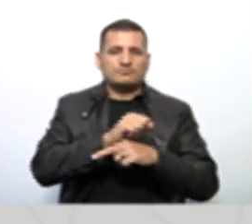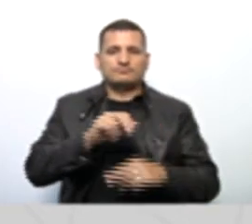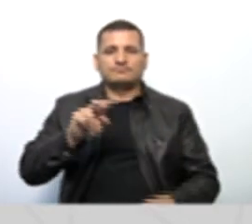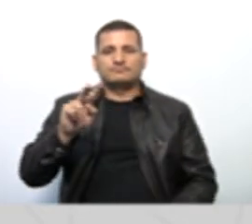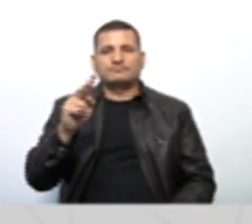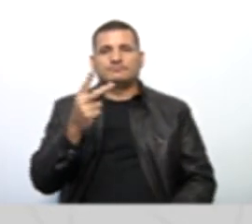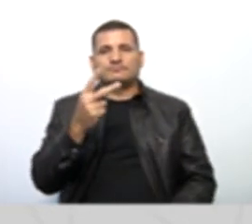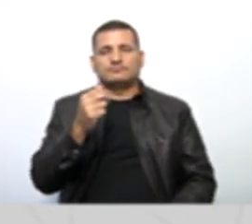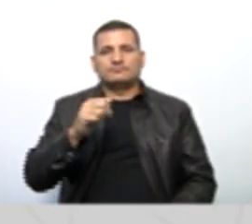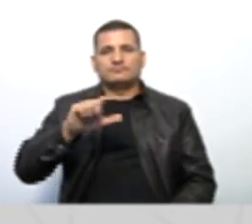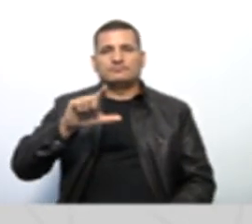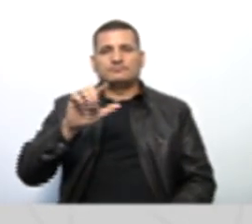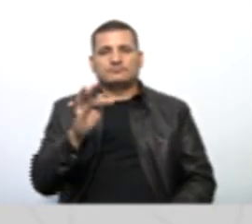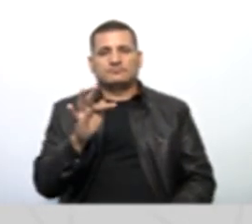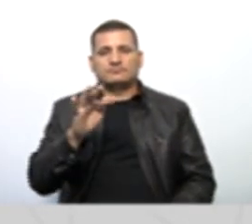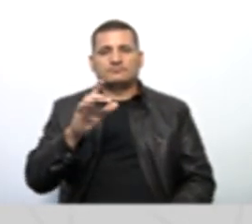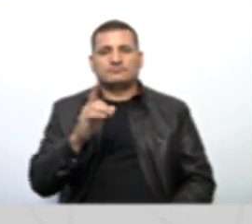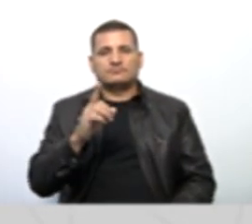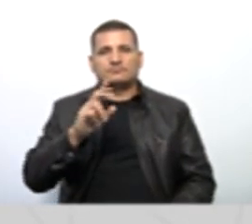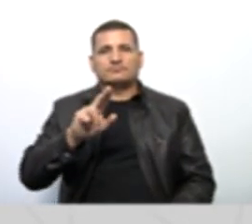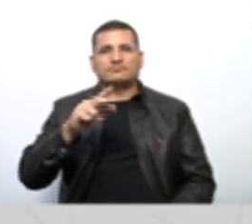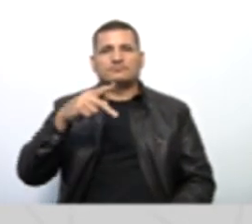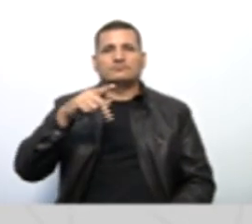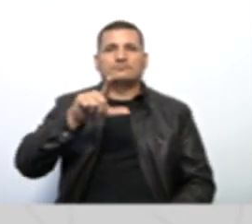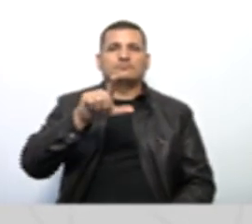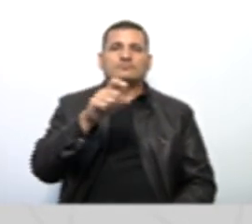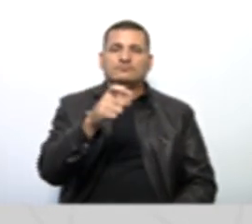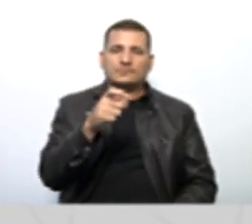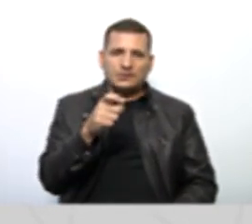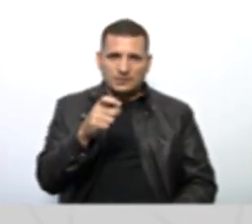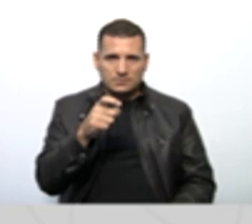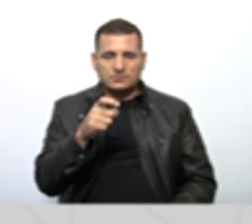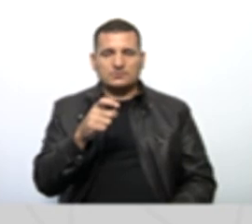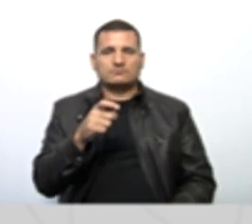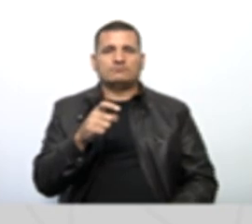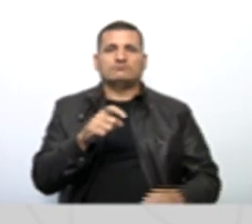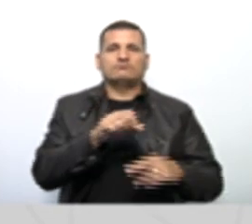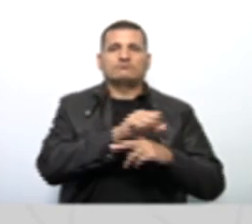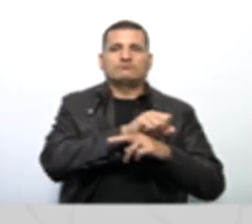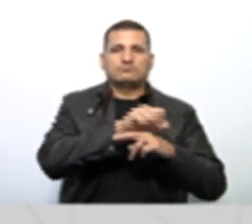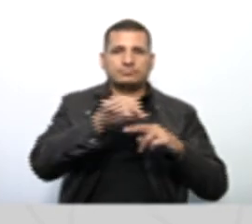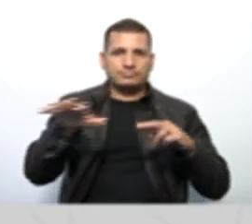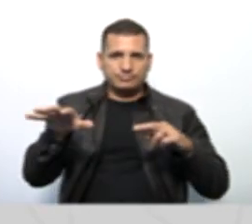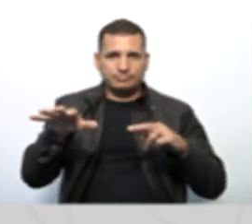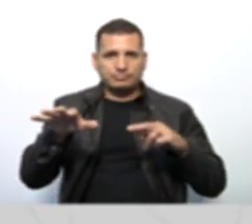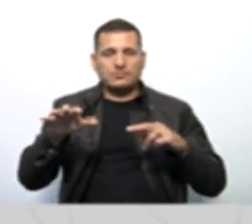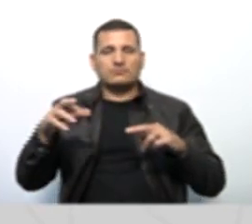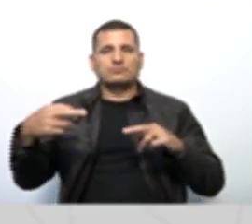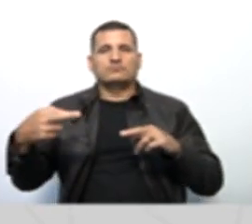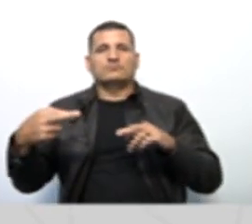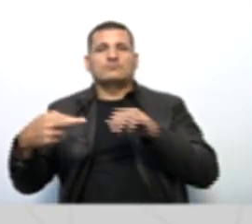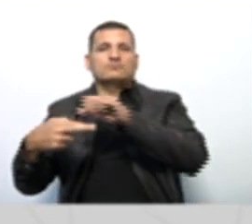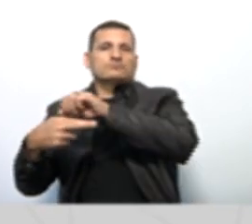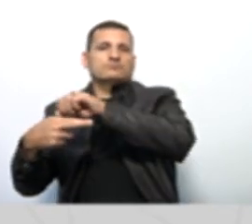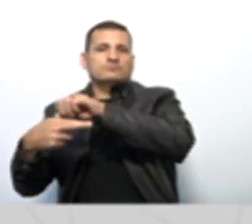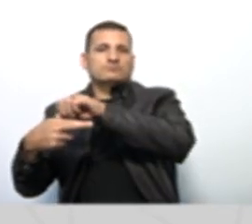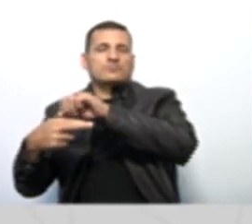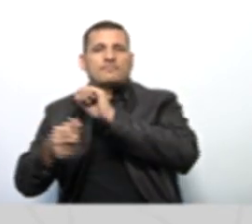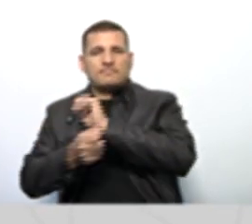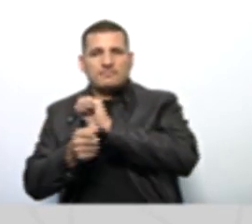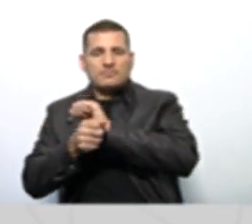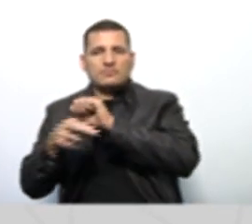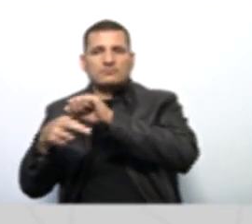comunicação em que envia e outro também envia mas não ao mesmo tempo isso era exatamente